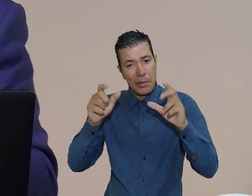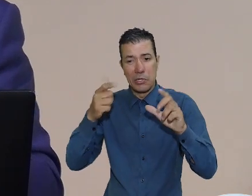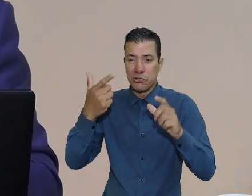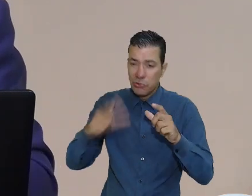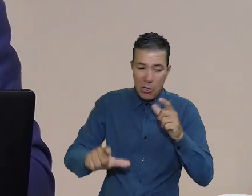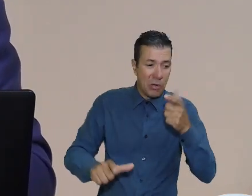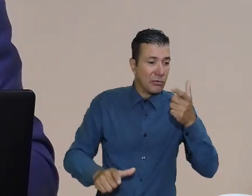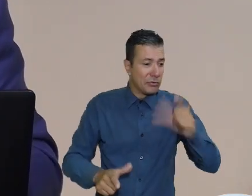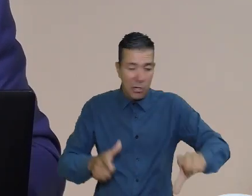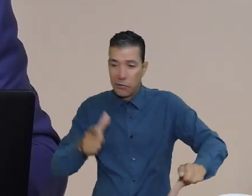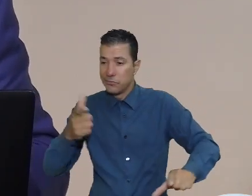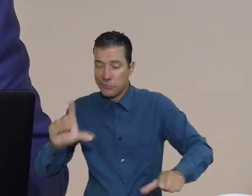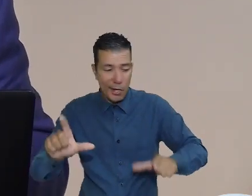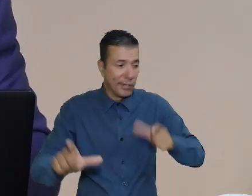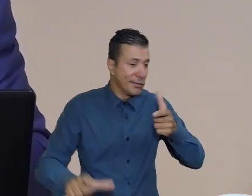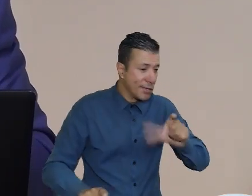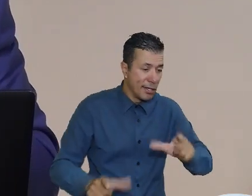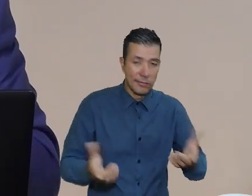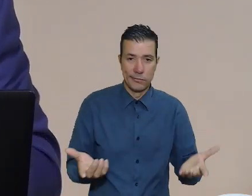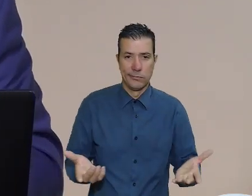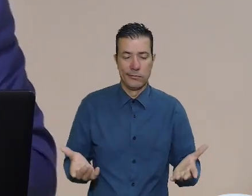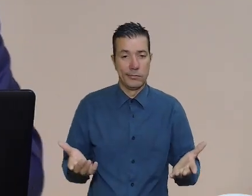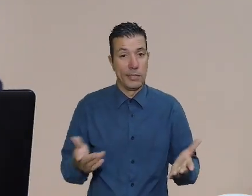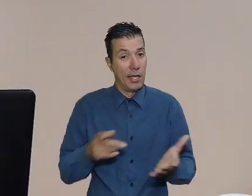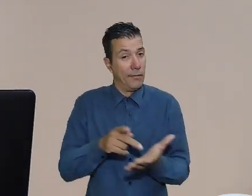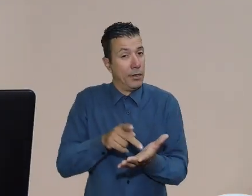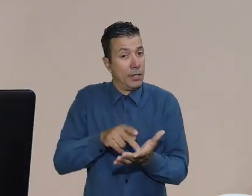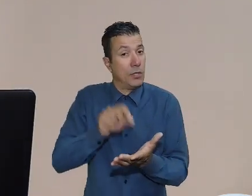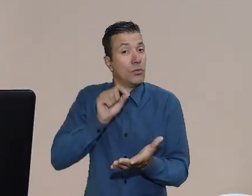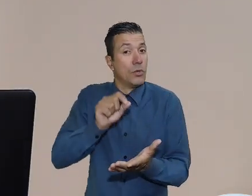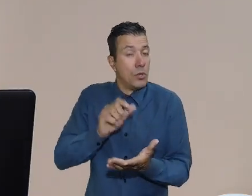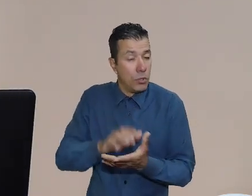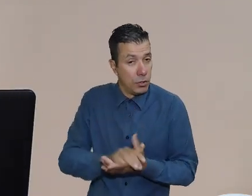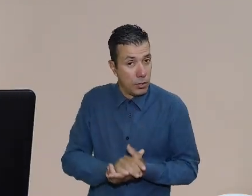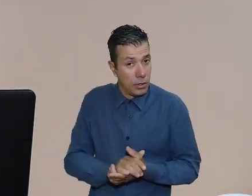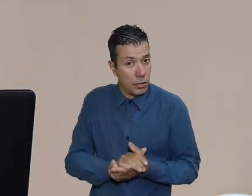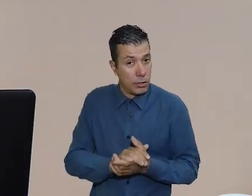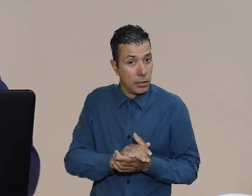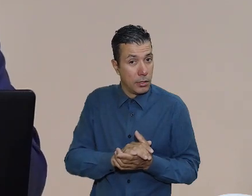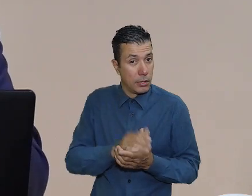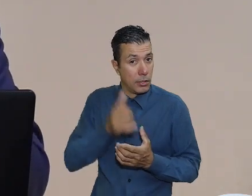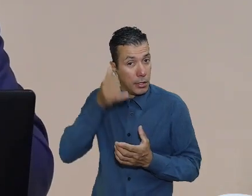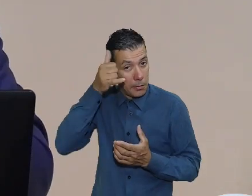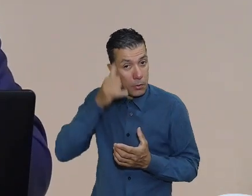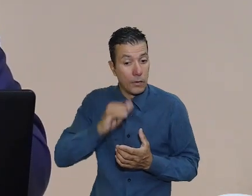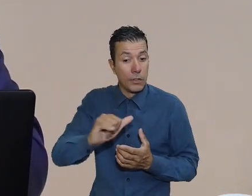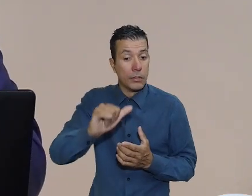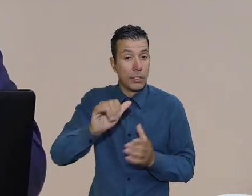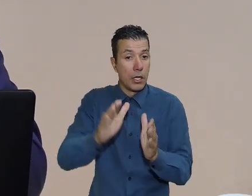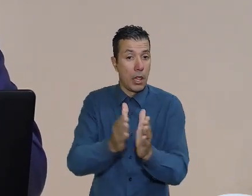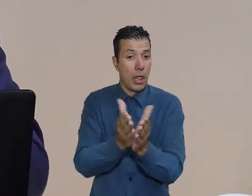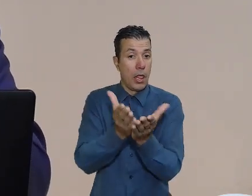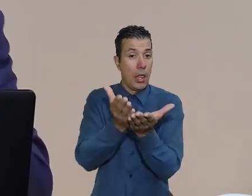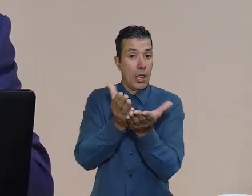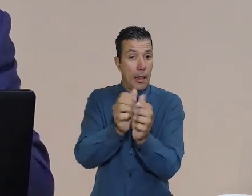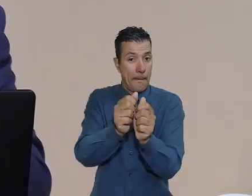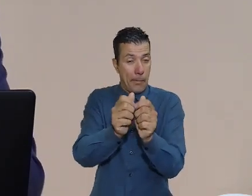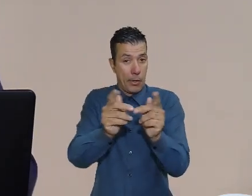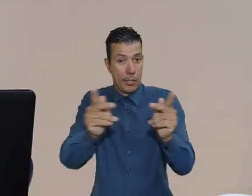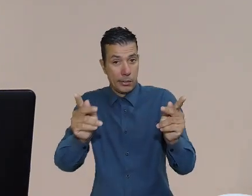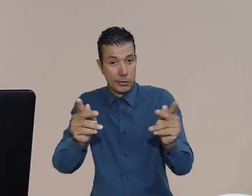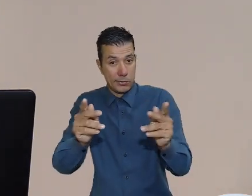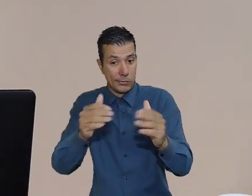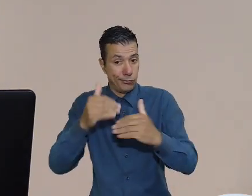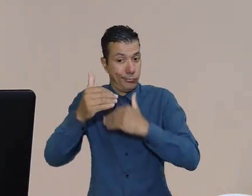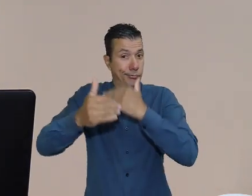vamos ficar no mesmo tema? A verdade é que essas profecias, principalmente no livro do Apocalipse, nós